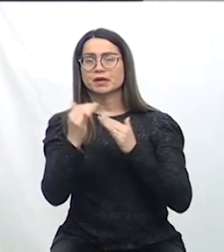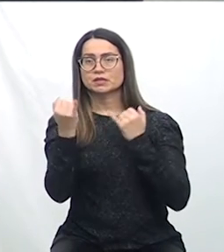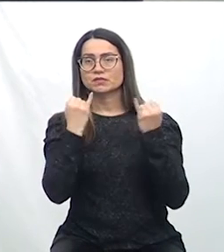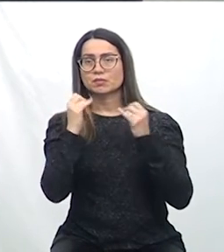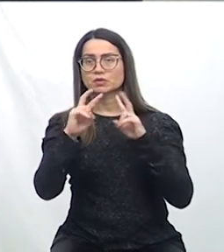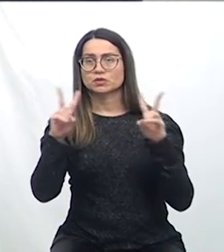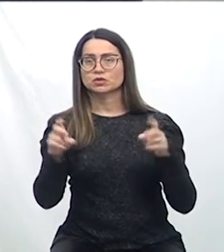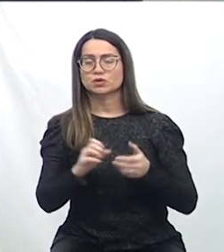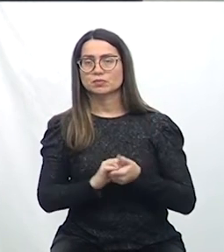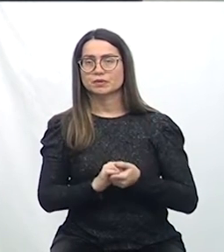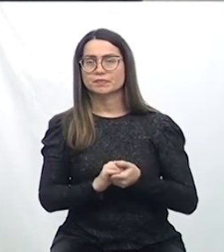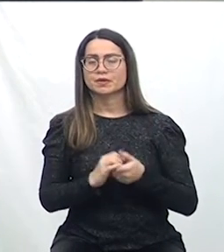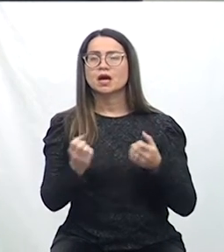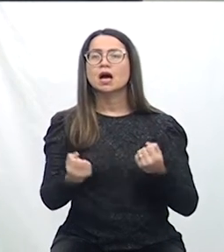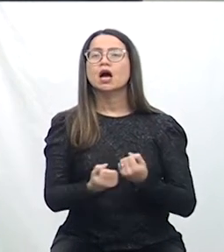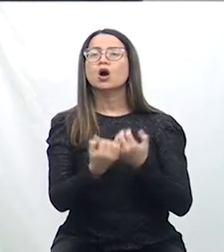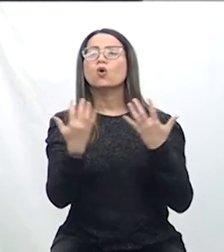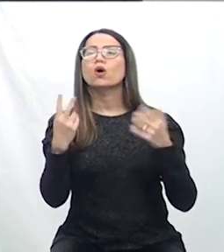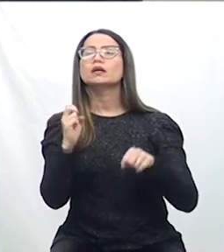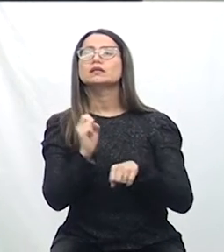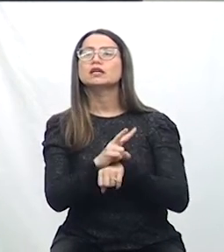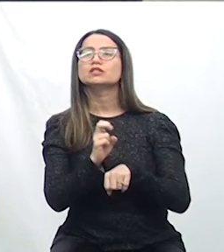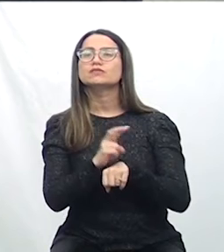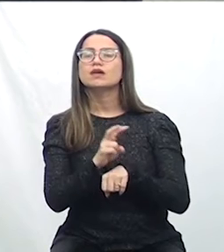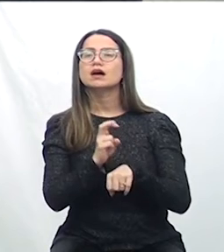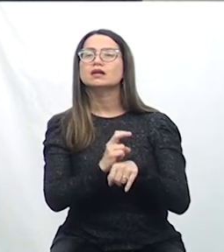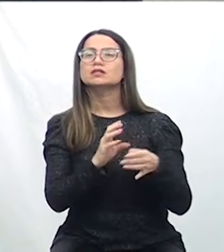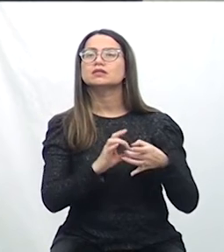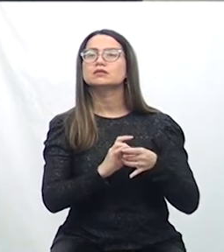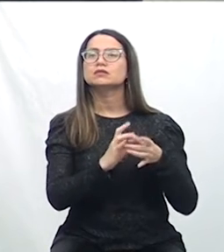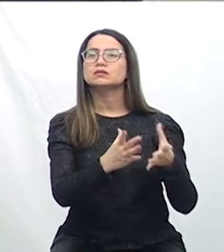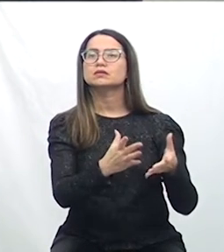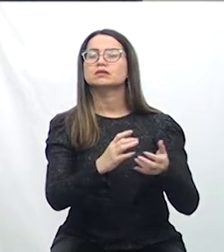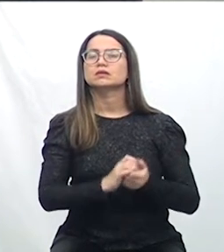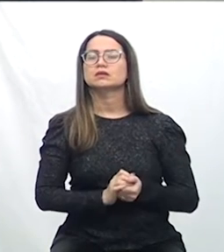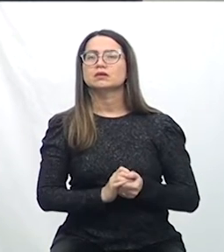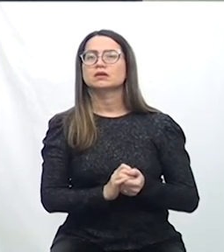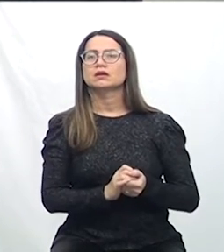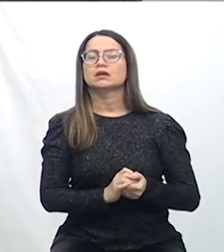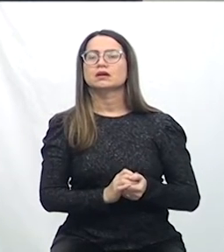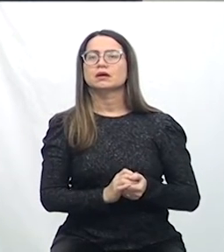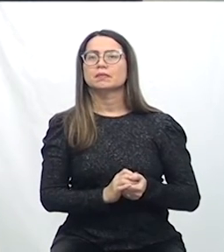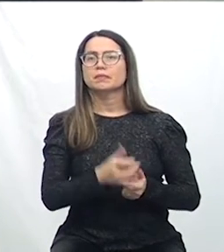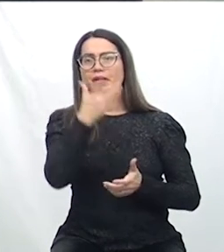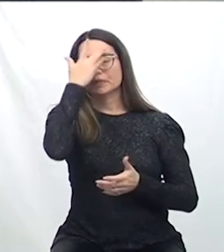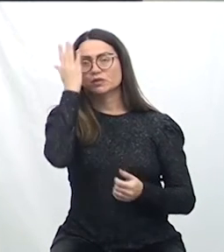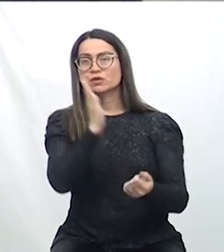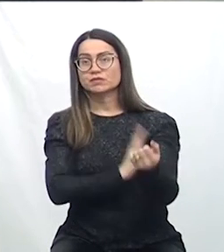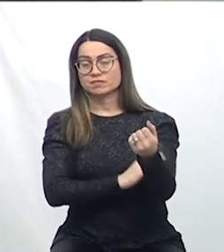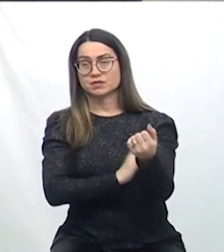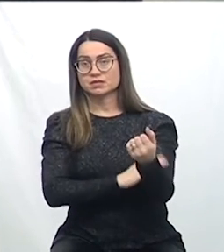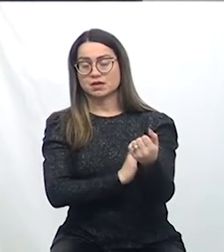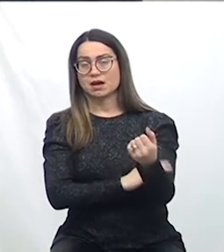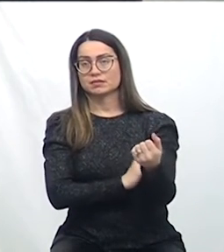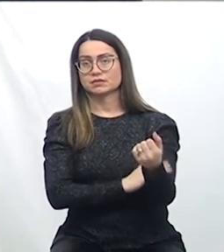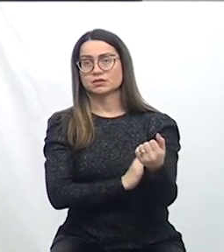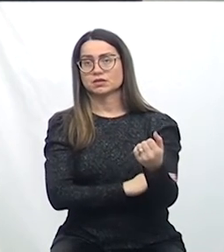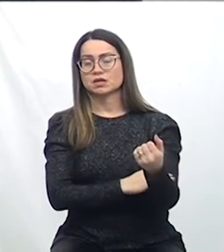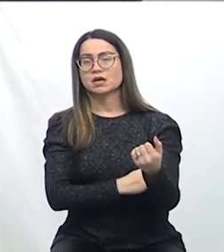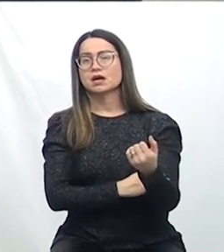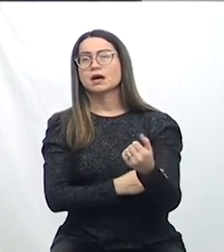informações. Quantas vagas foram disponibilizadas para internação involuntária para dependentes químicos no município de